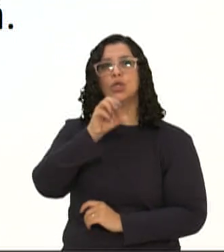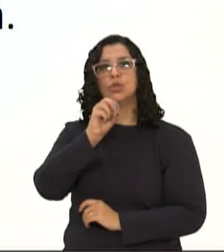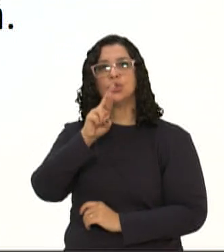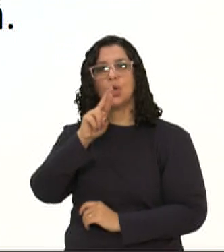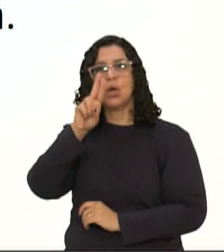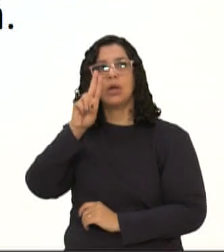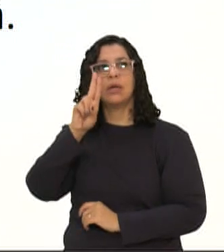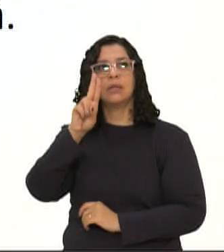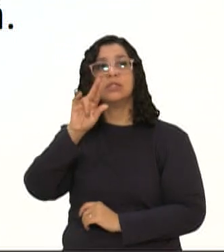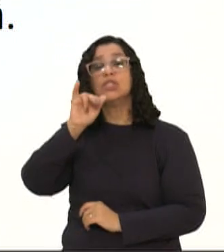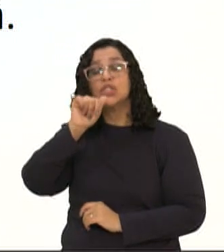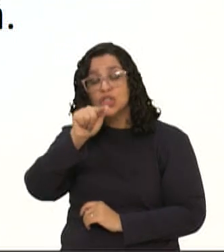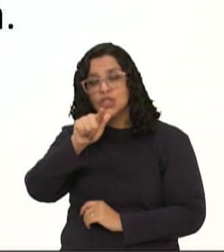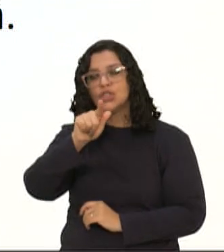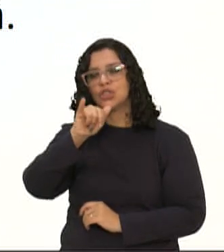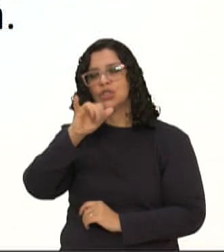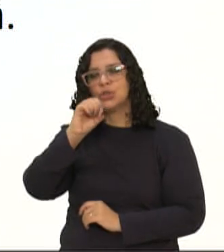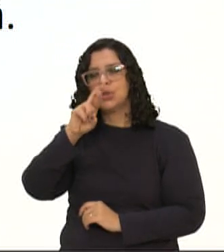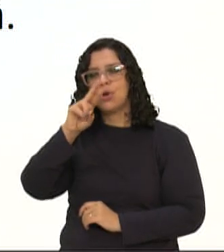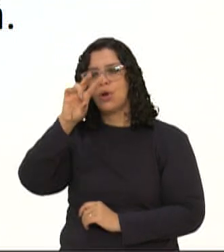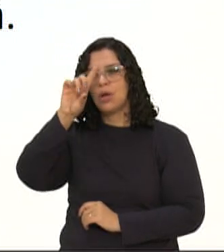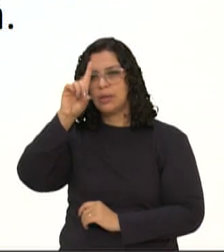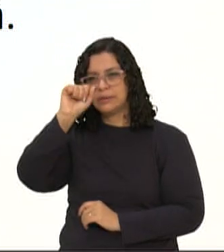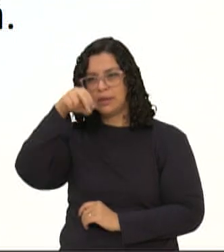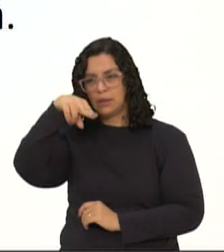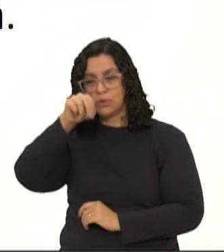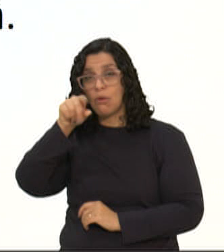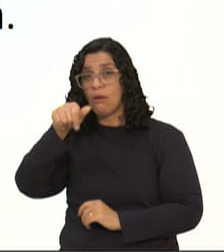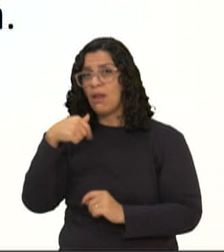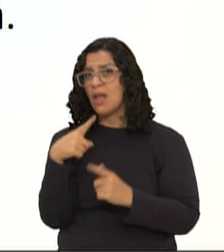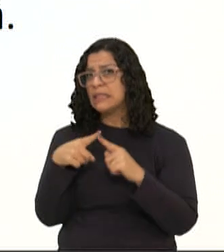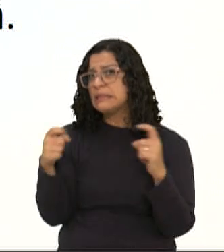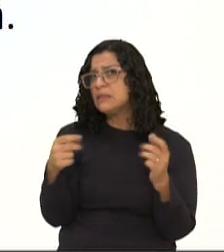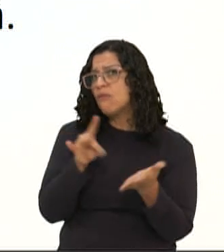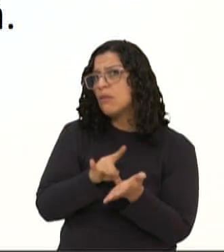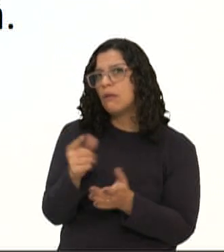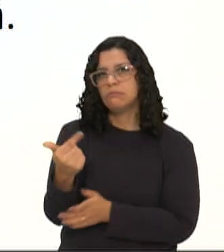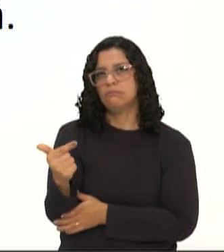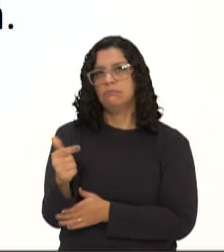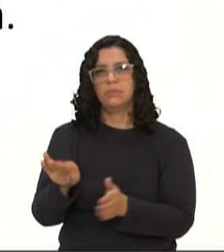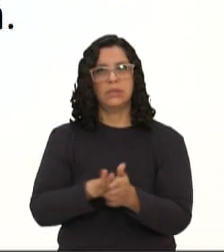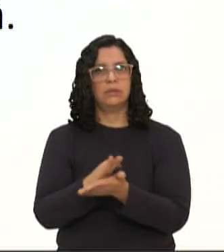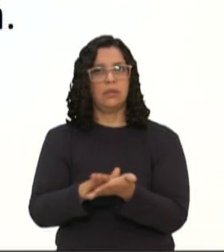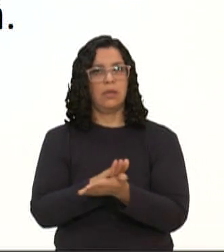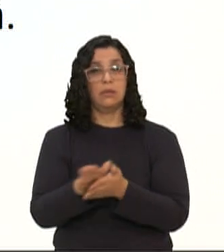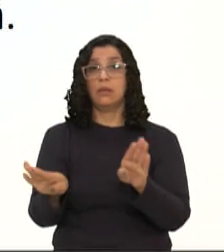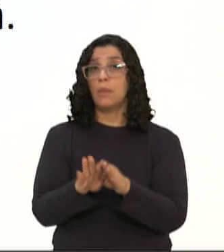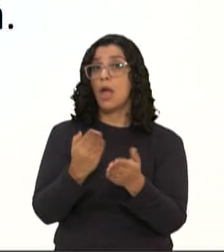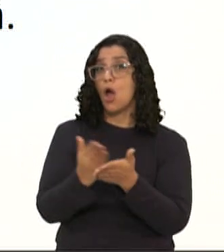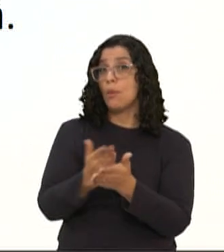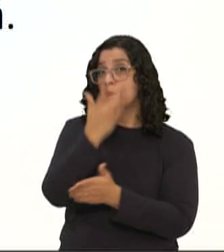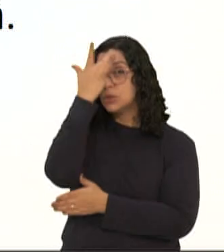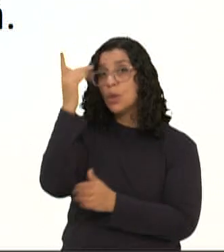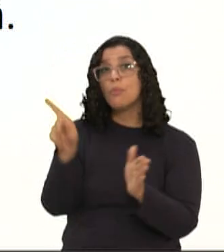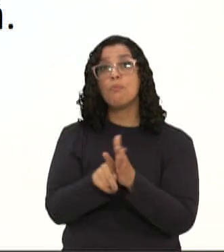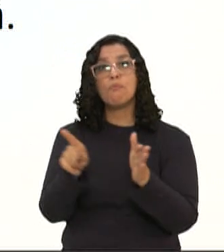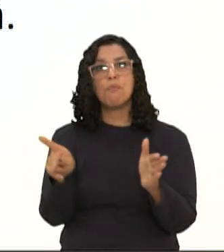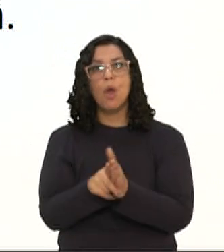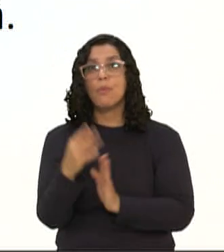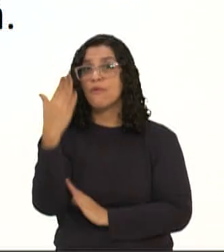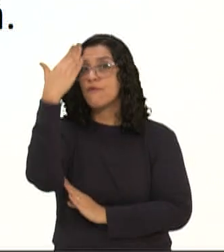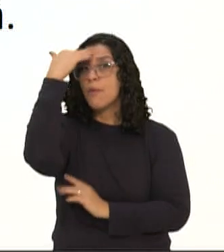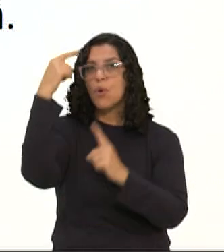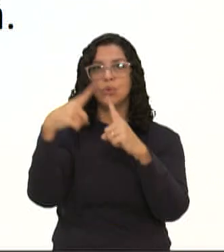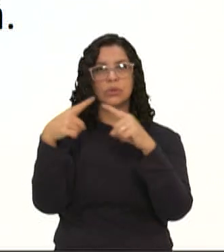Bruno. Giordano Bruno, ele também não era nenhum cientista de verdade. Ele é considerado por muitos um mártir da ciência, porque ele